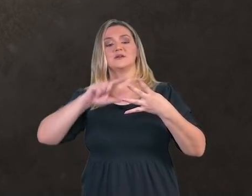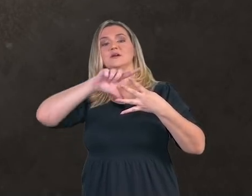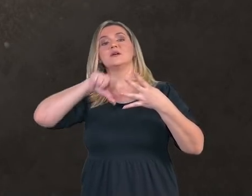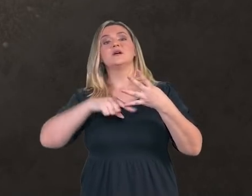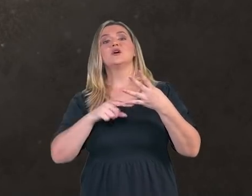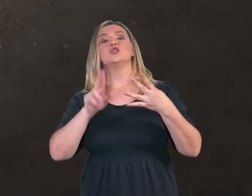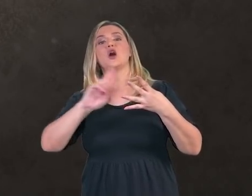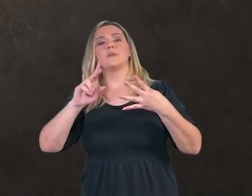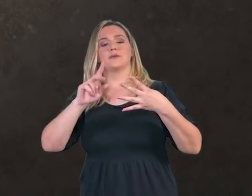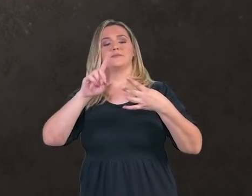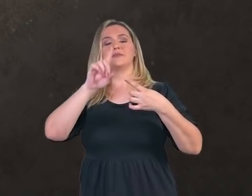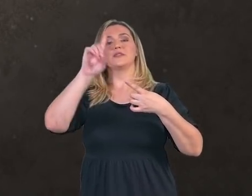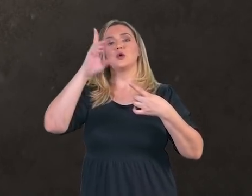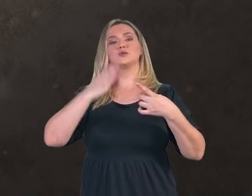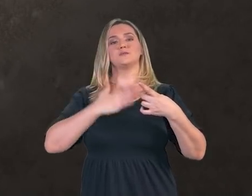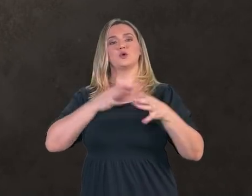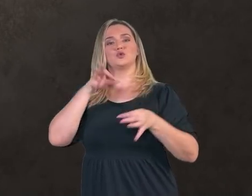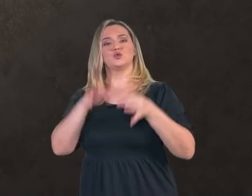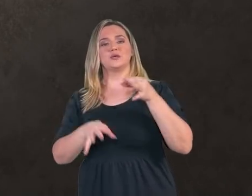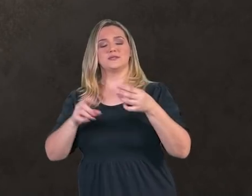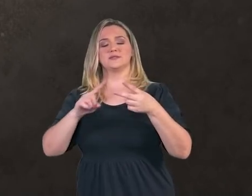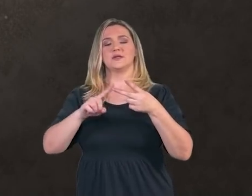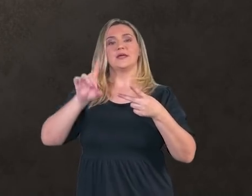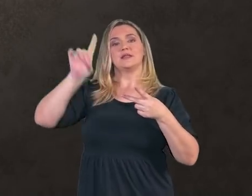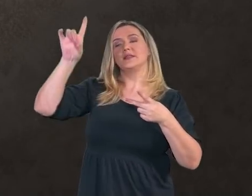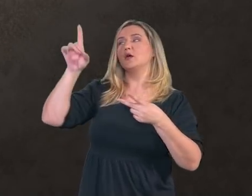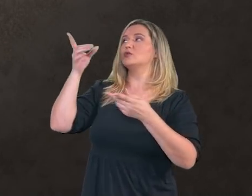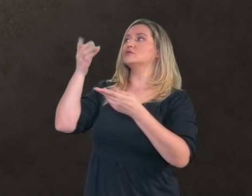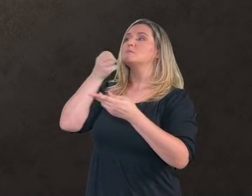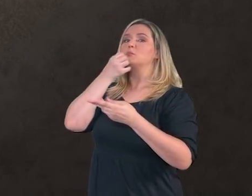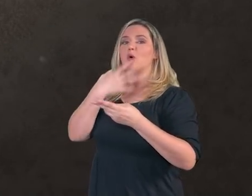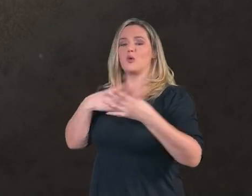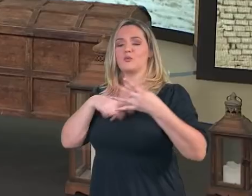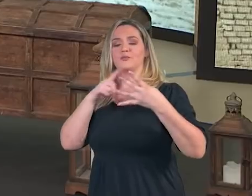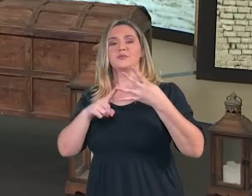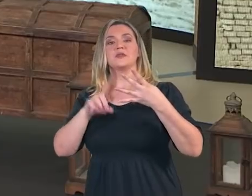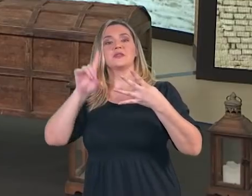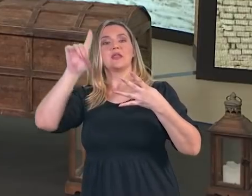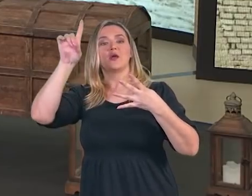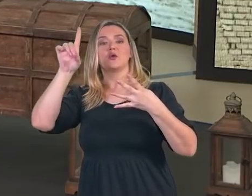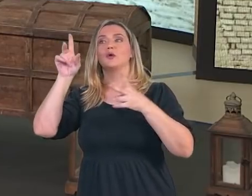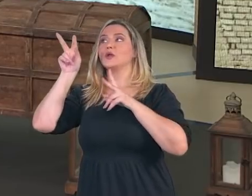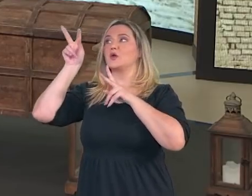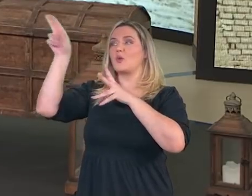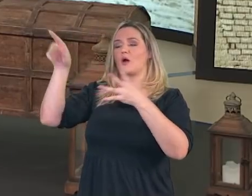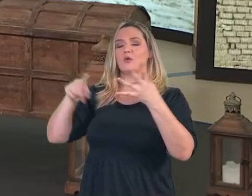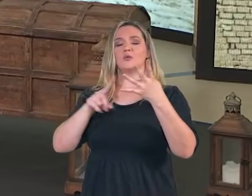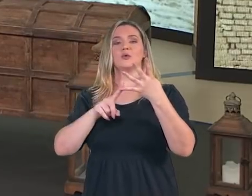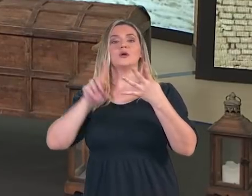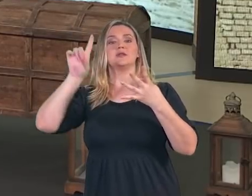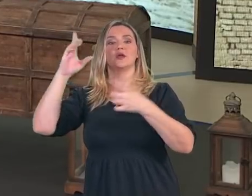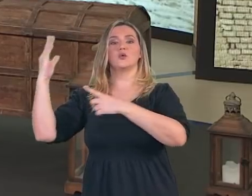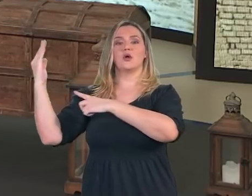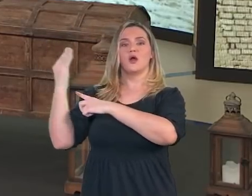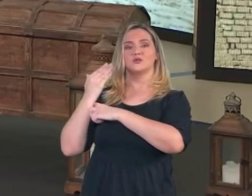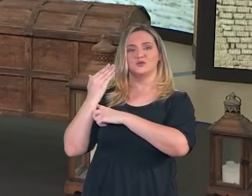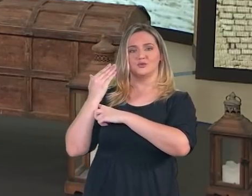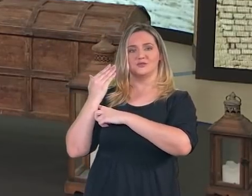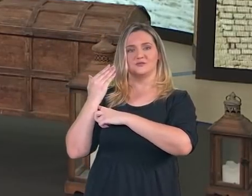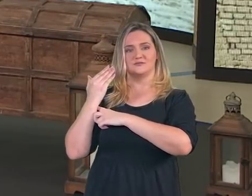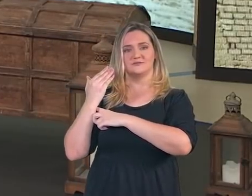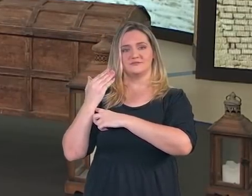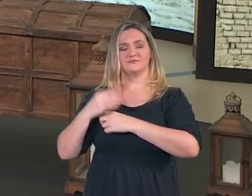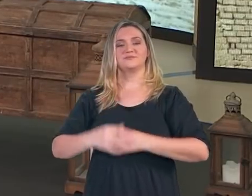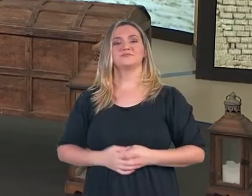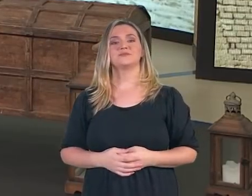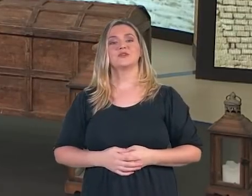juiz, Deus é gracioso, quem é como Deus e Deus ajuda. Agora, preste atenção nos sufixos de cada nome.